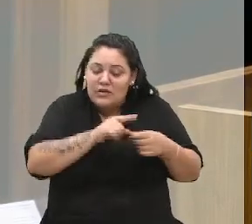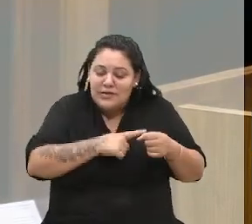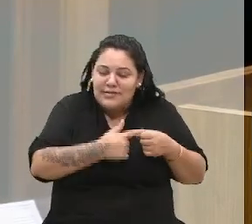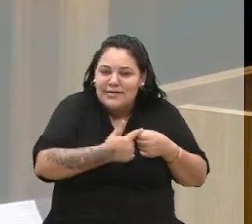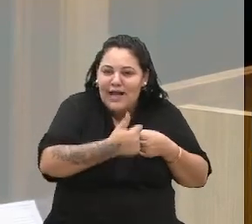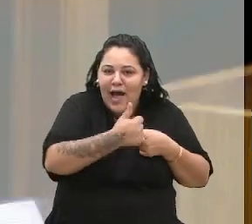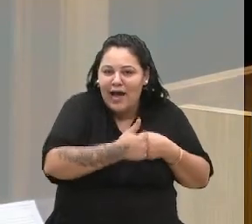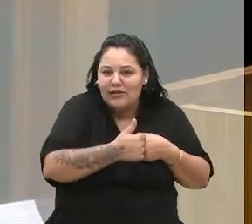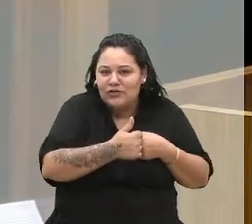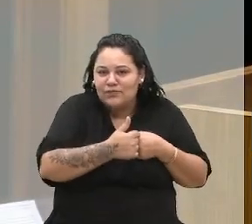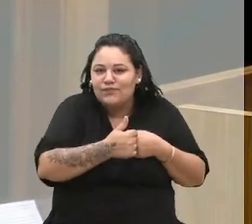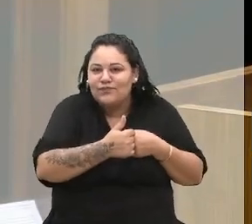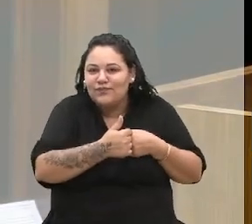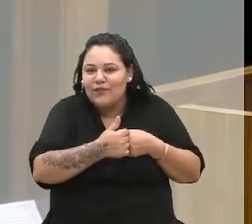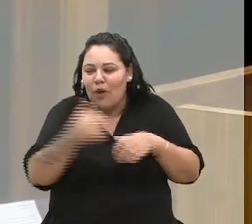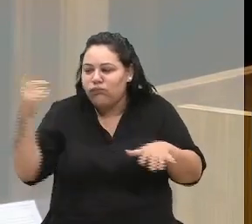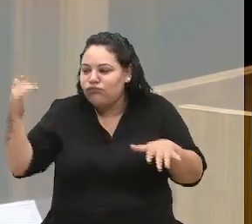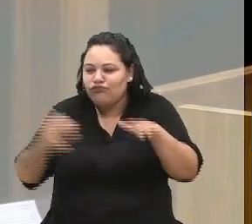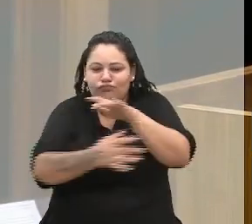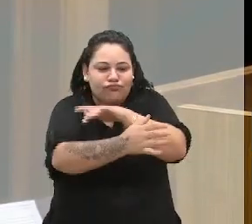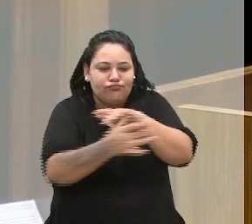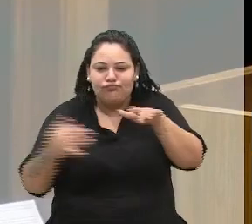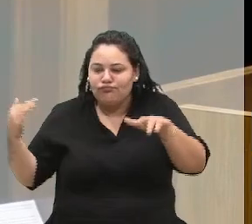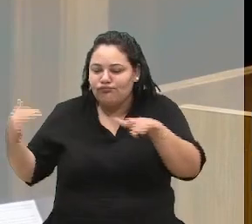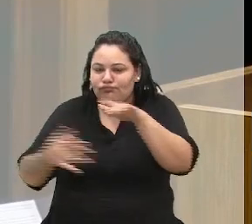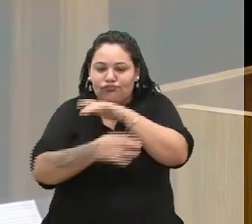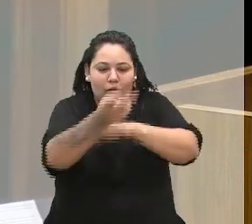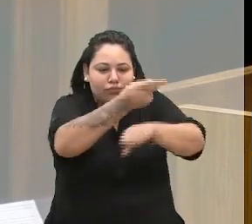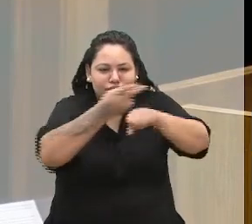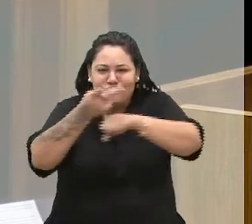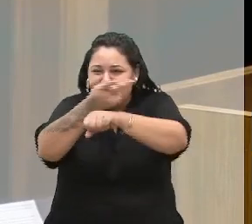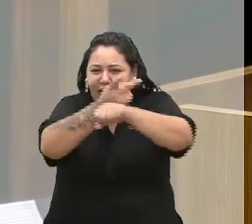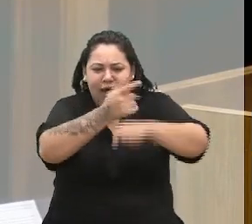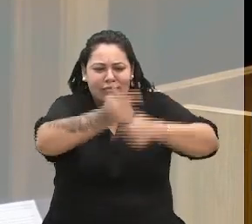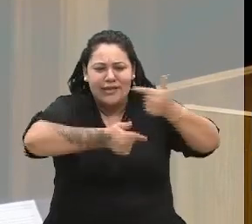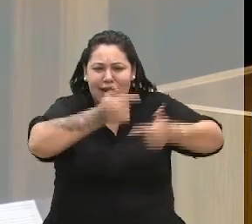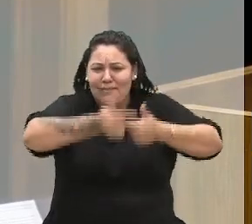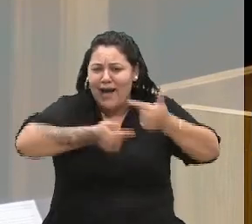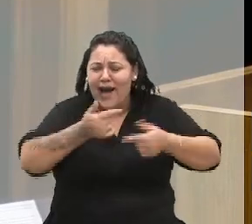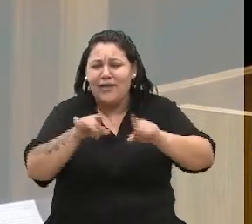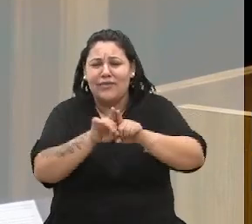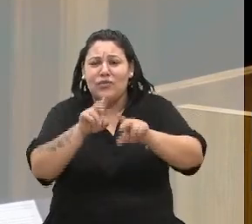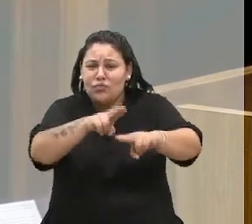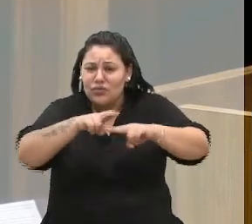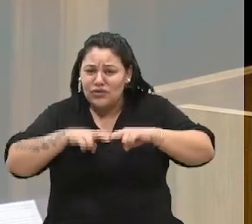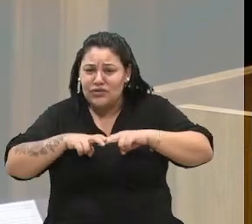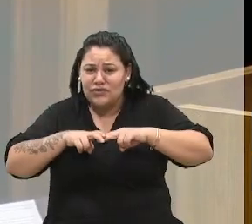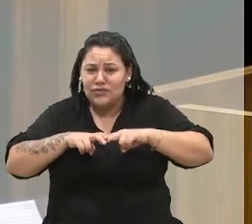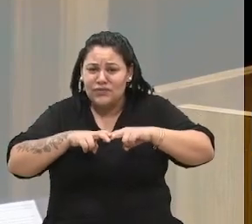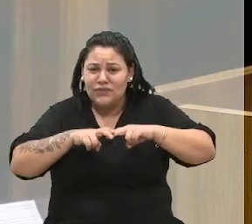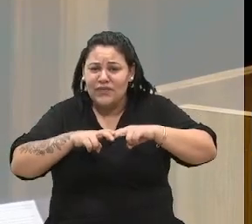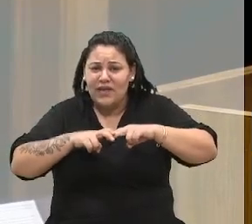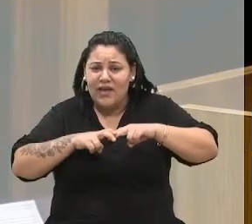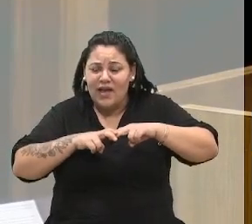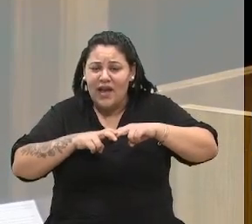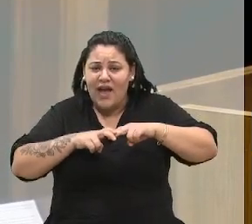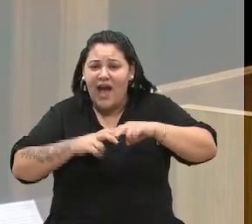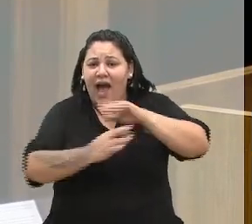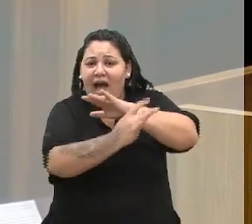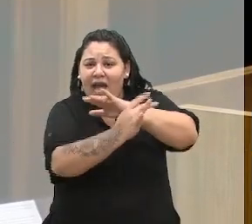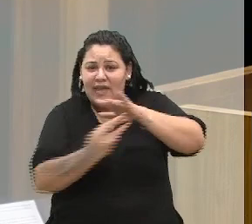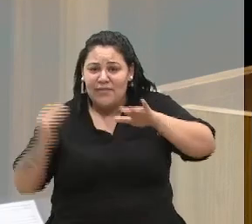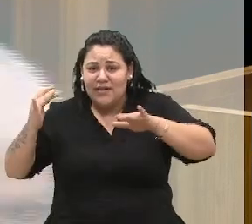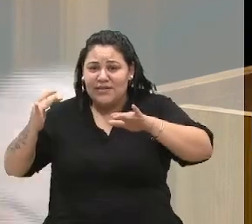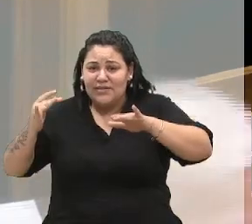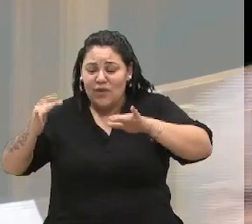se deslocava em busca de trabalho, nessas condições, portanto, a emigração era não só estimulada pelo